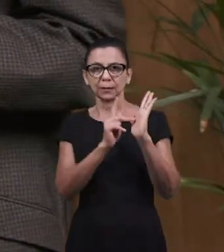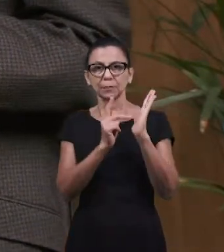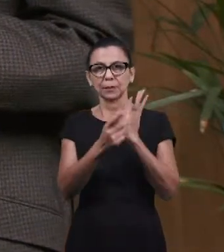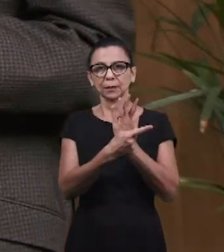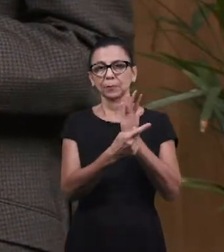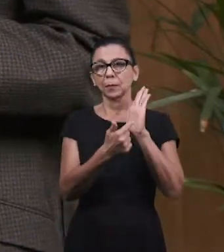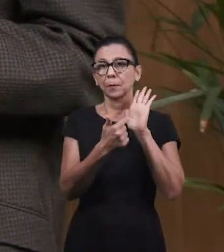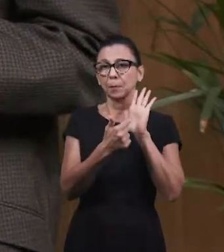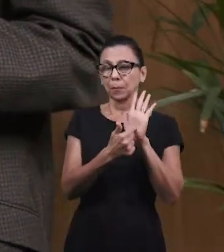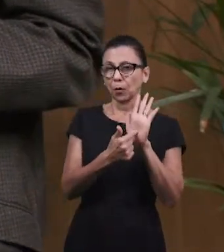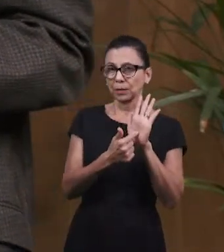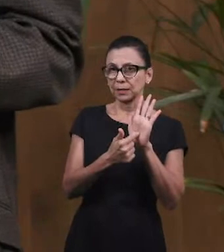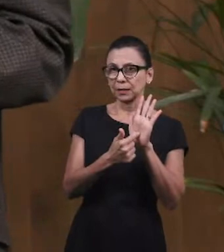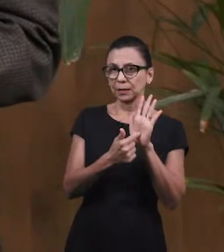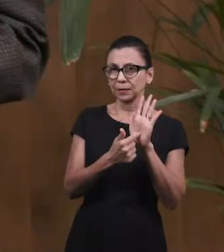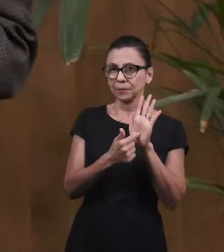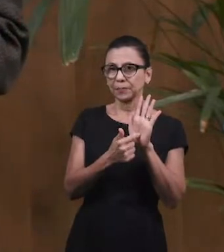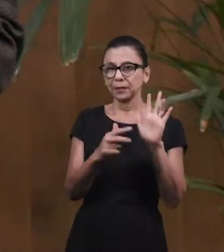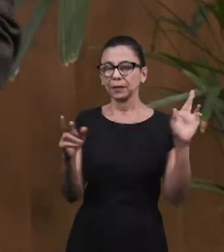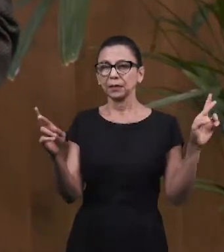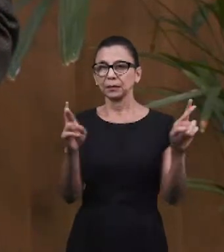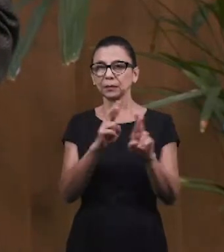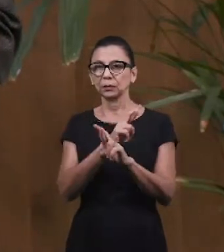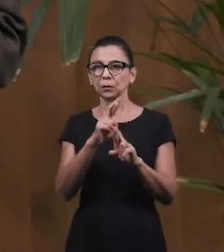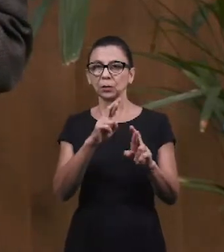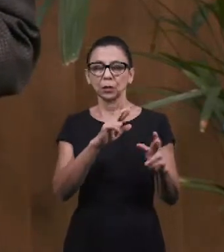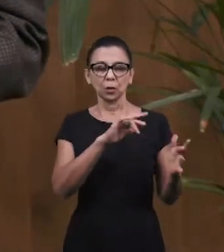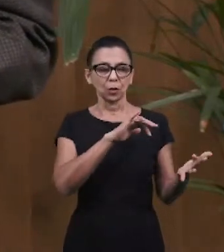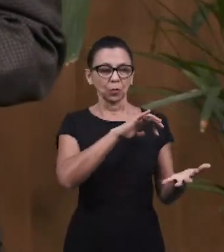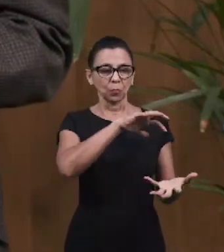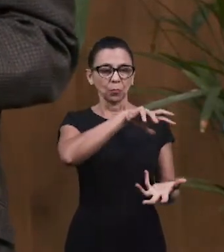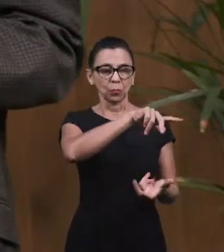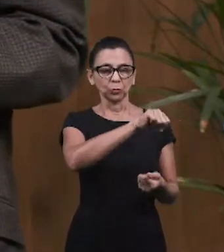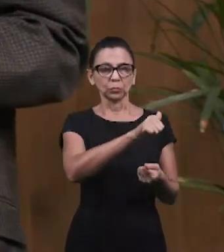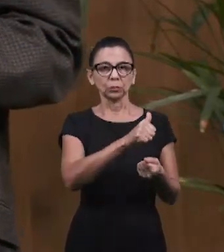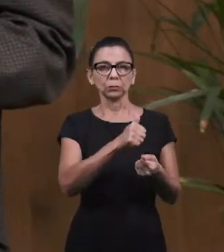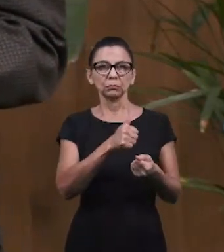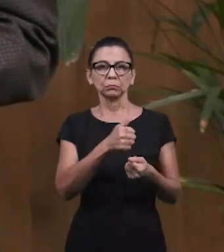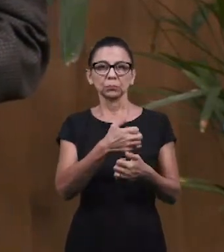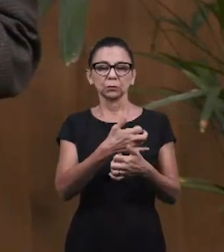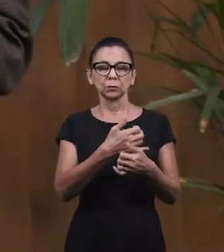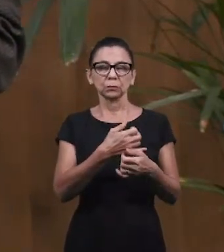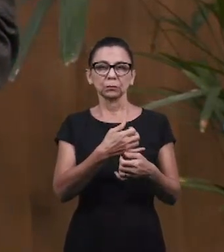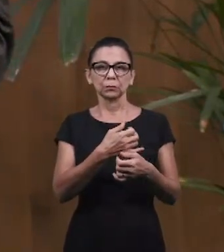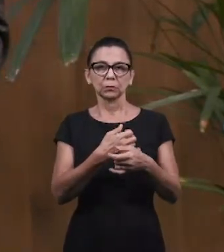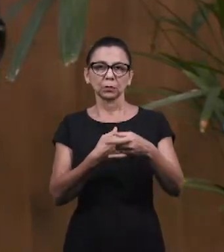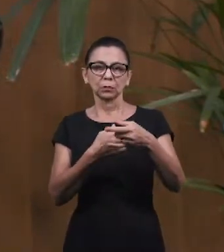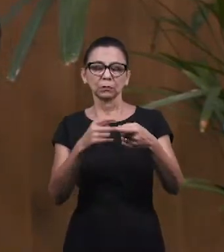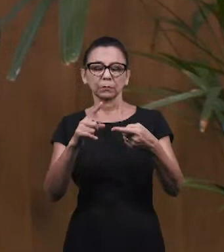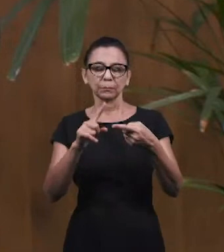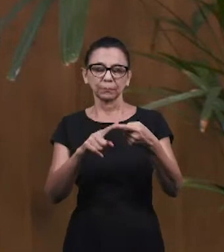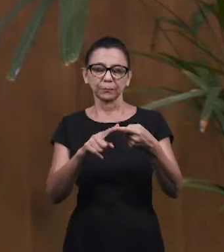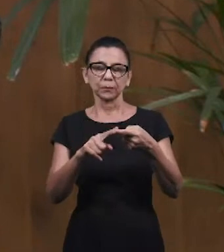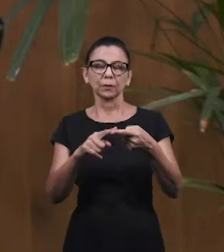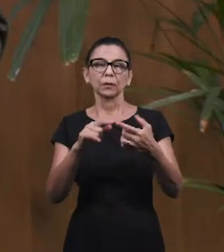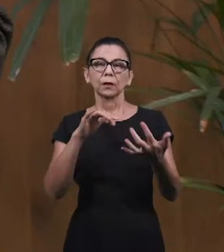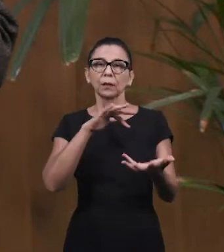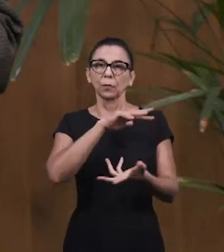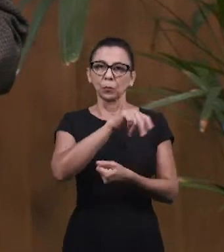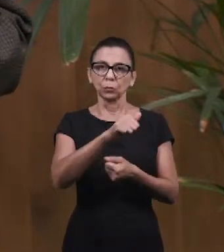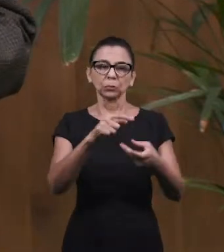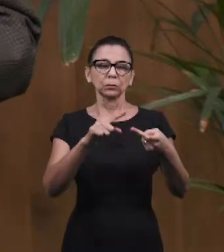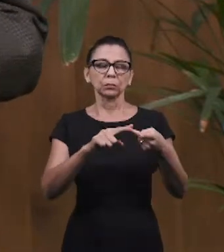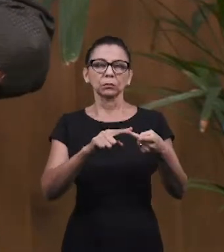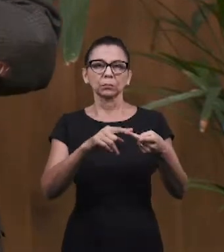e relacione com mundo, bens materiais e carne. Então vamos ver na resposta